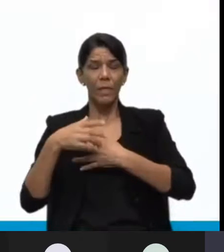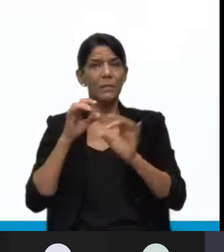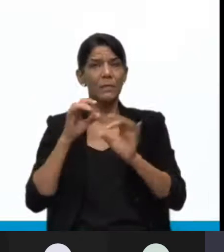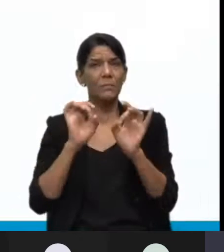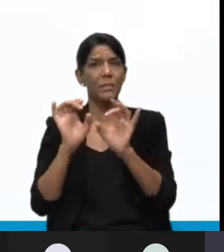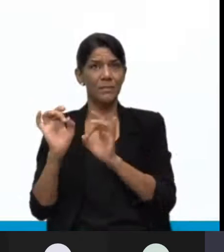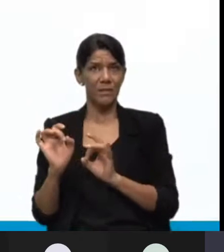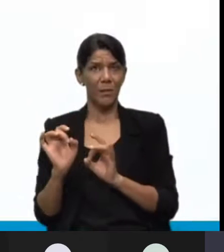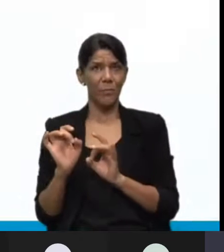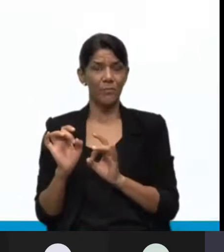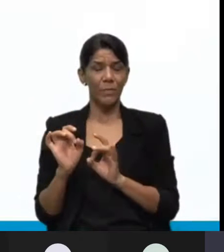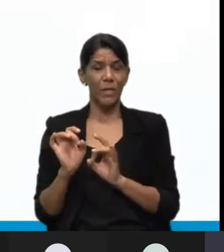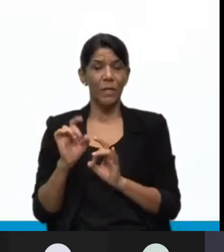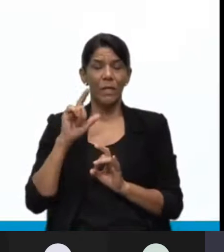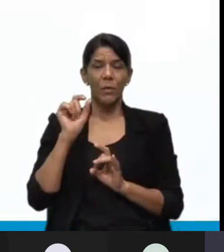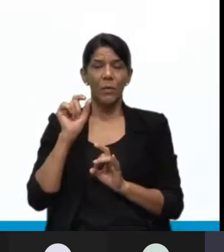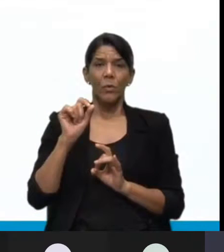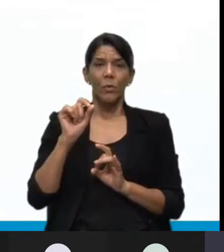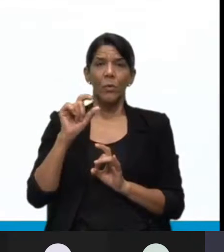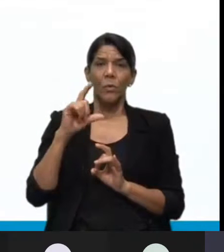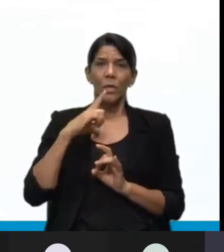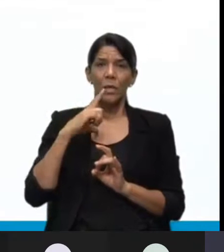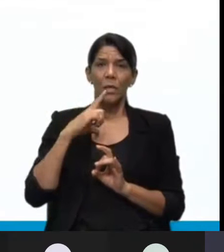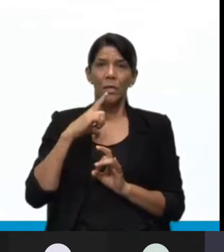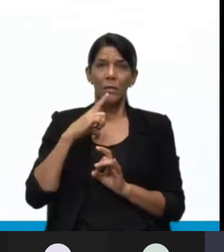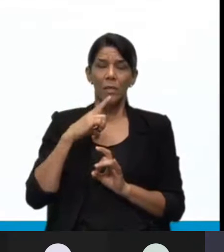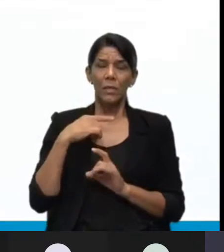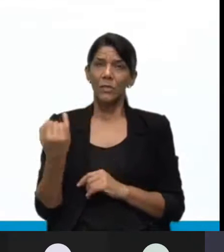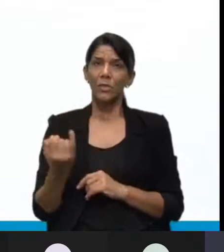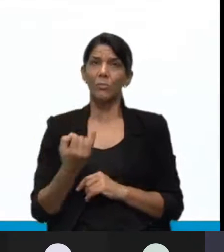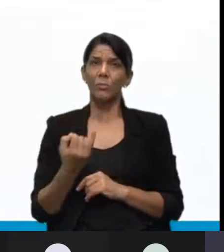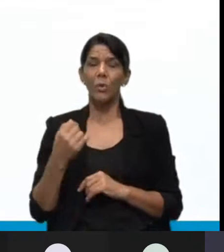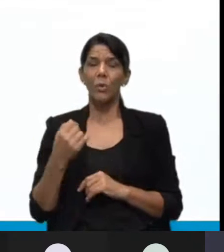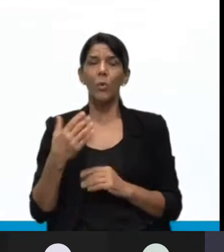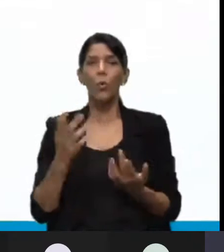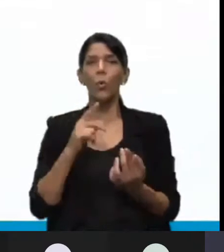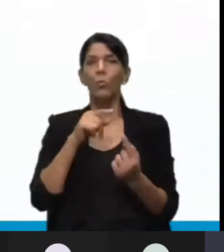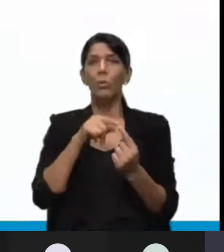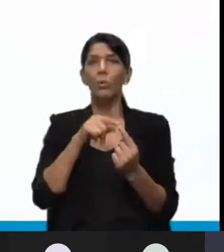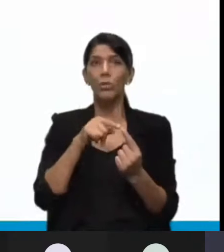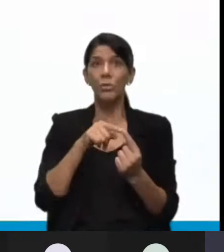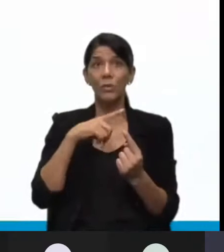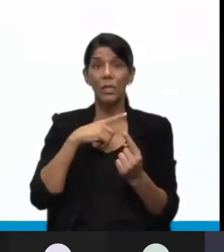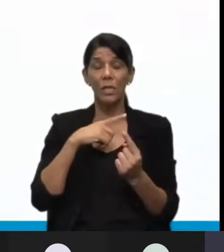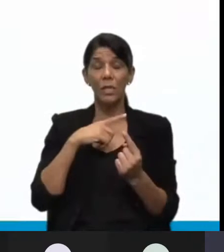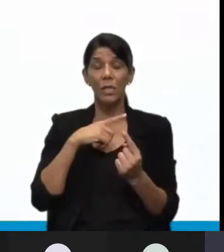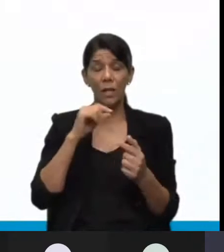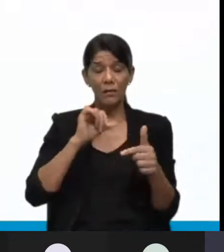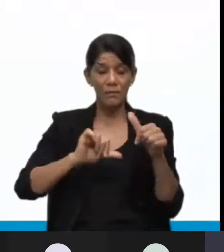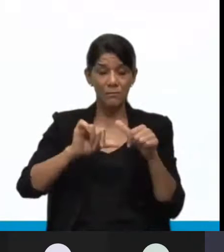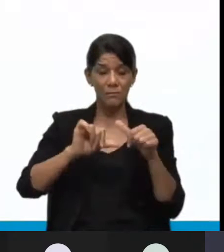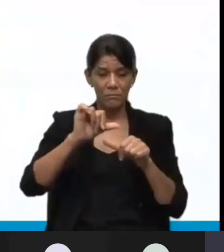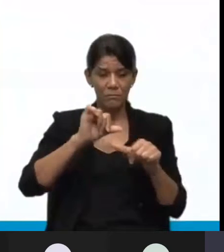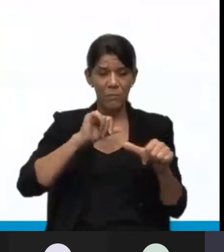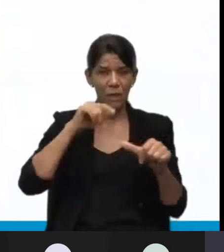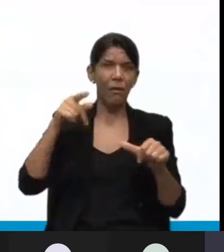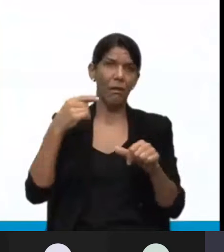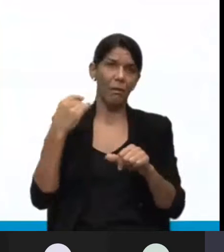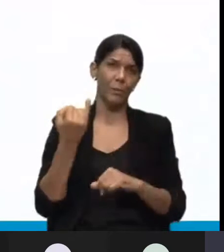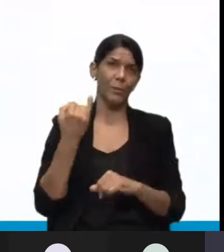cardíacas especializadas, né? O que elas têm de tão importante, qual é a função delas que as torna tão